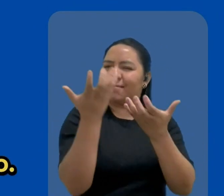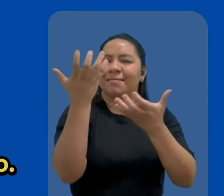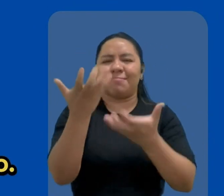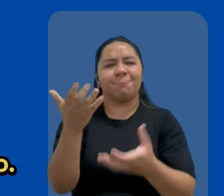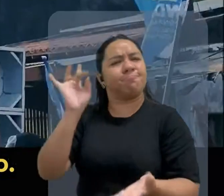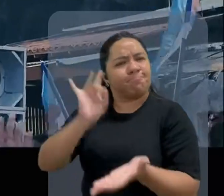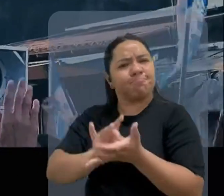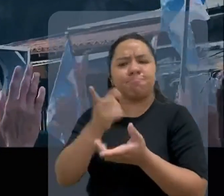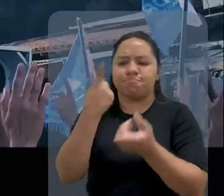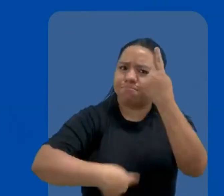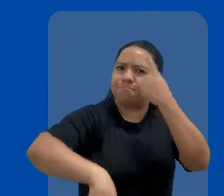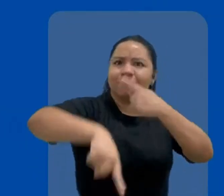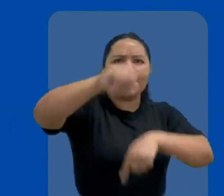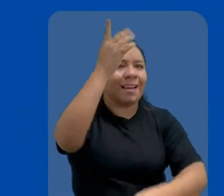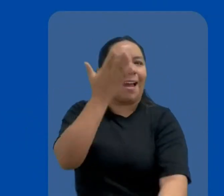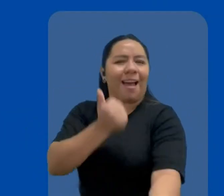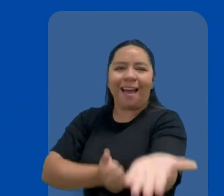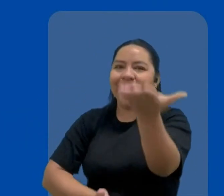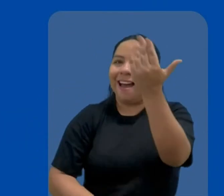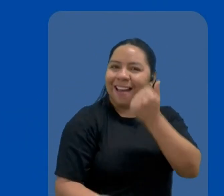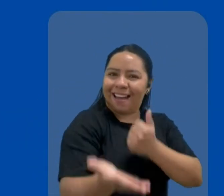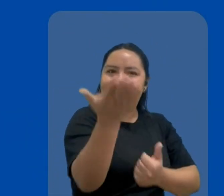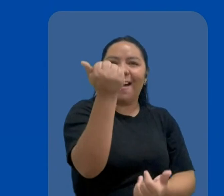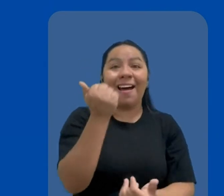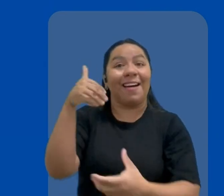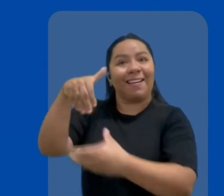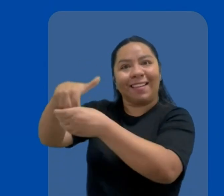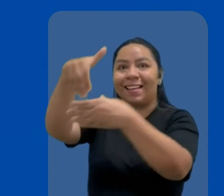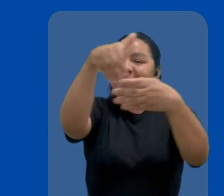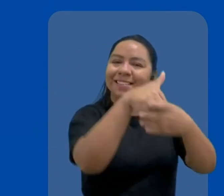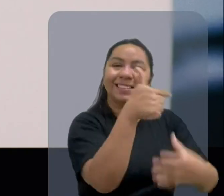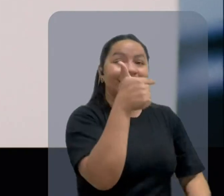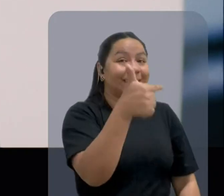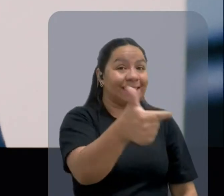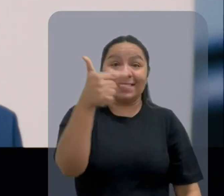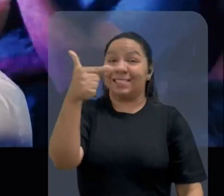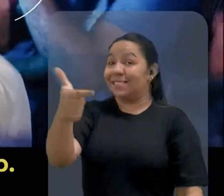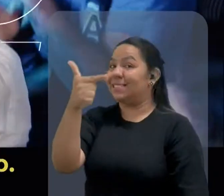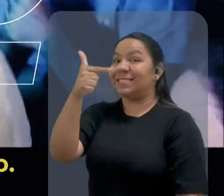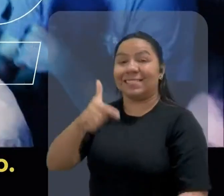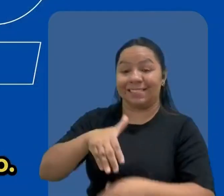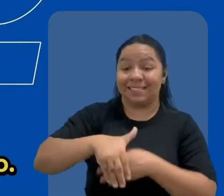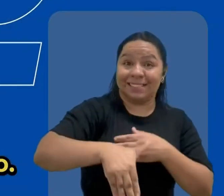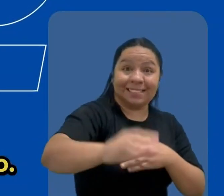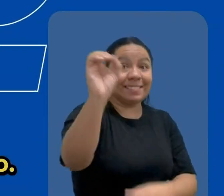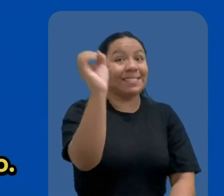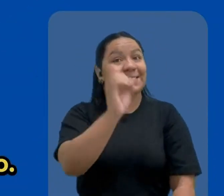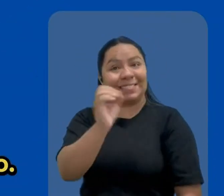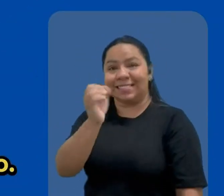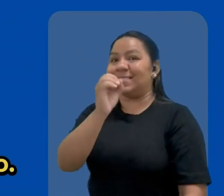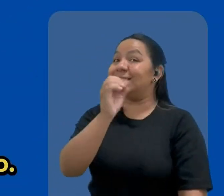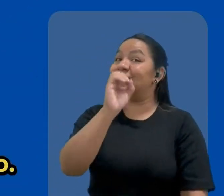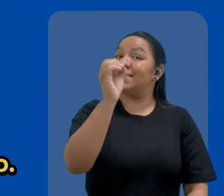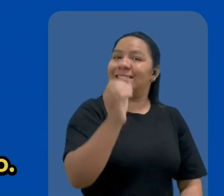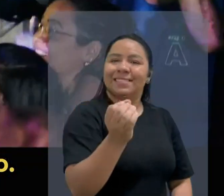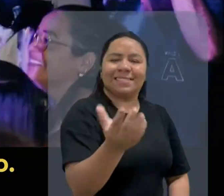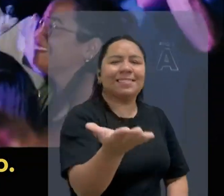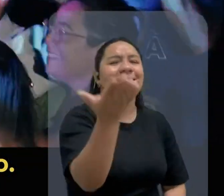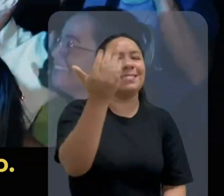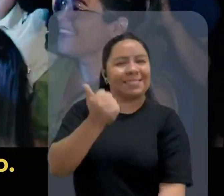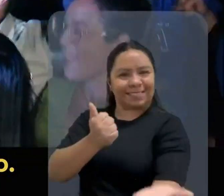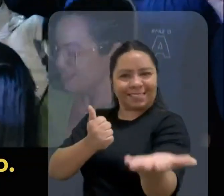dia da eleição. Se quer renovação, vota, vota 22, no dia